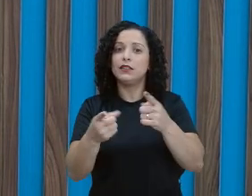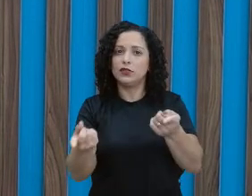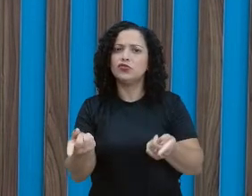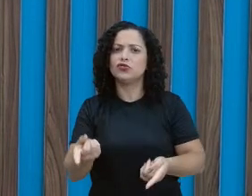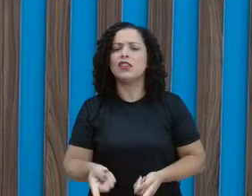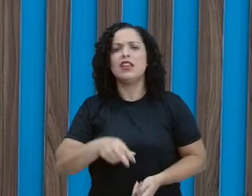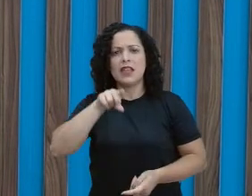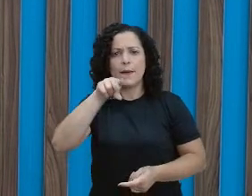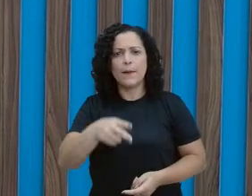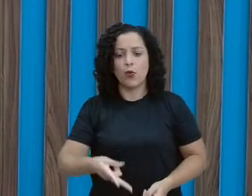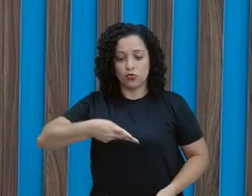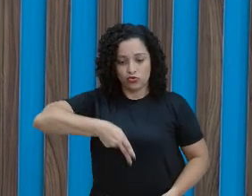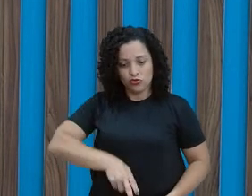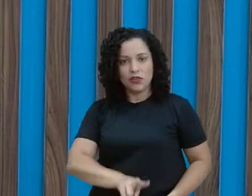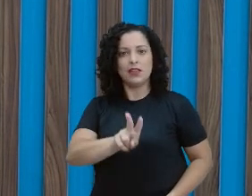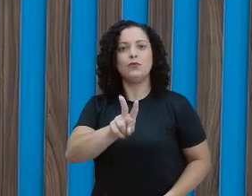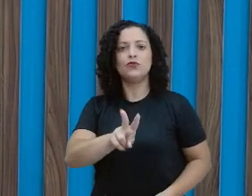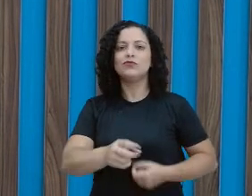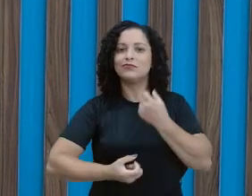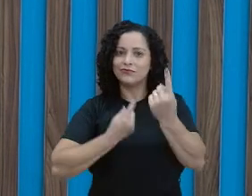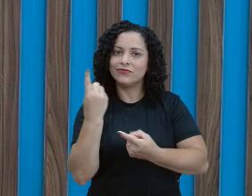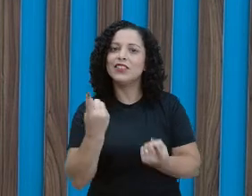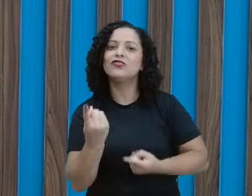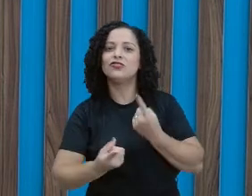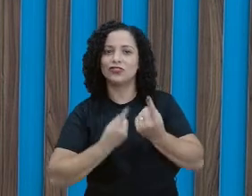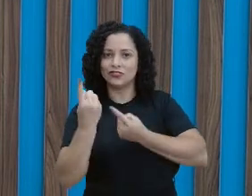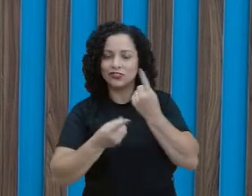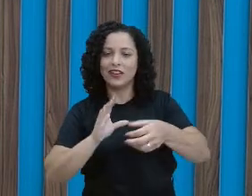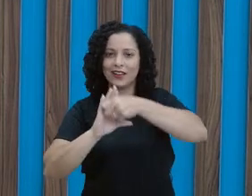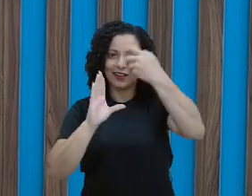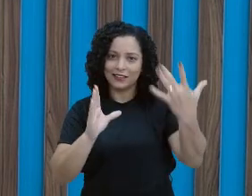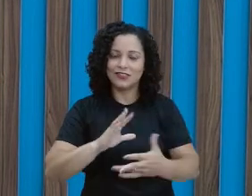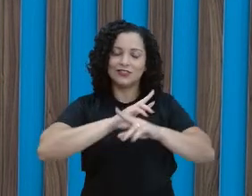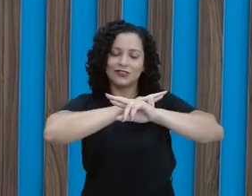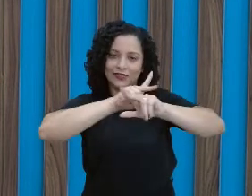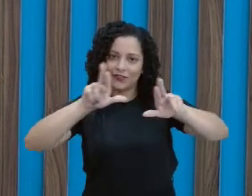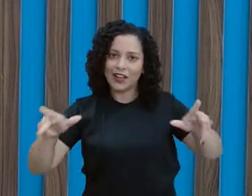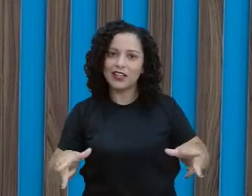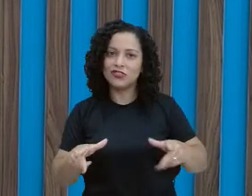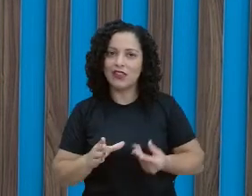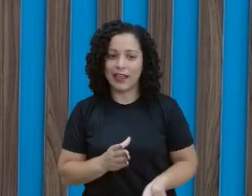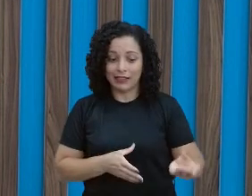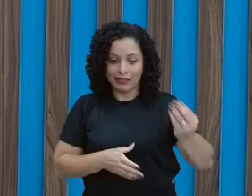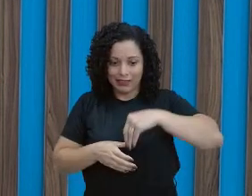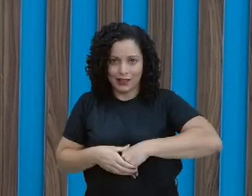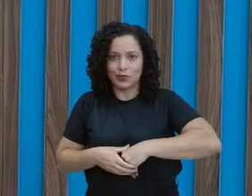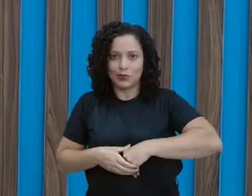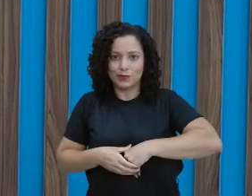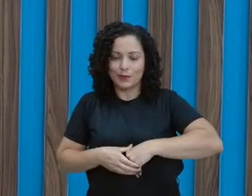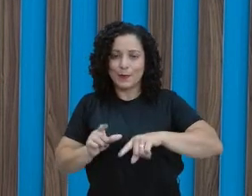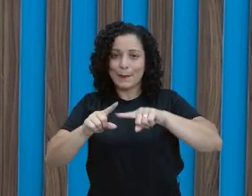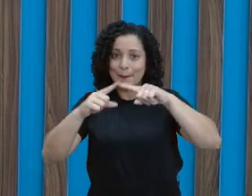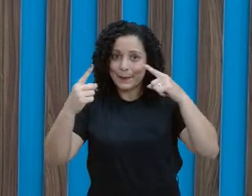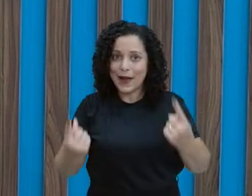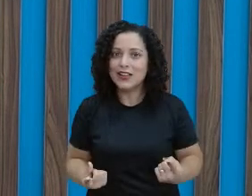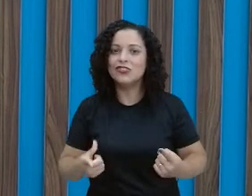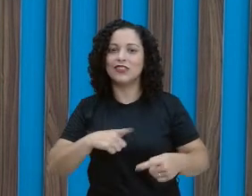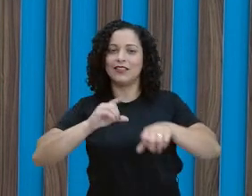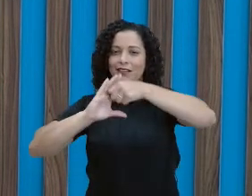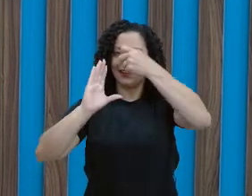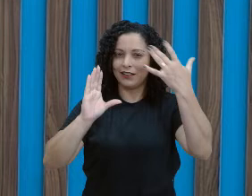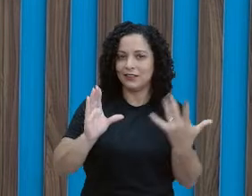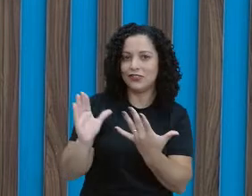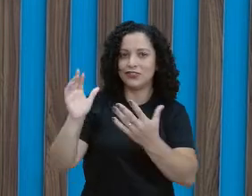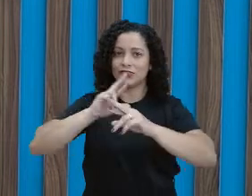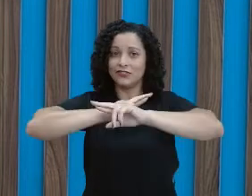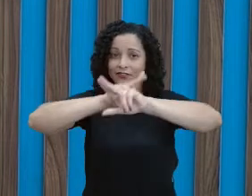algumas características que são diferentes, mesmo eles sendo formados na mesma bolsa, mesmo sendo univitelinos. Então, essas